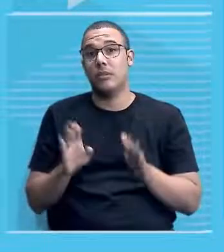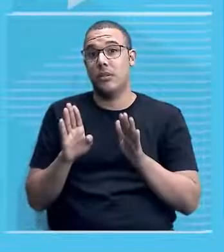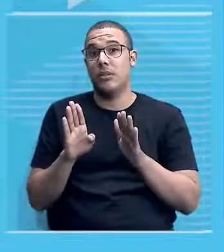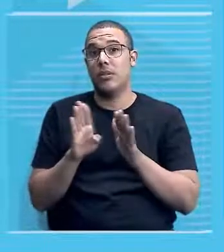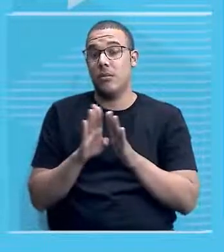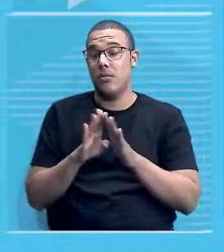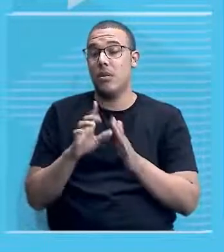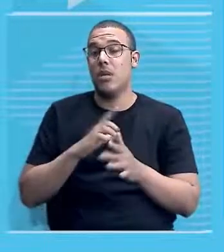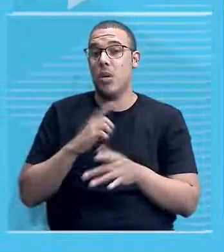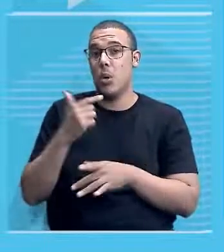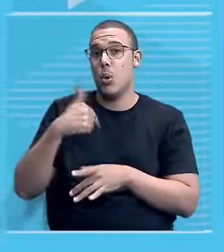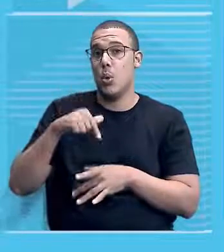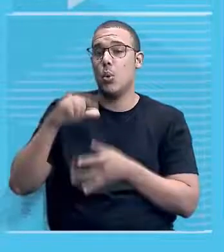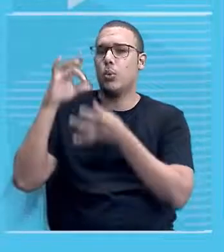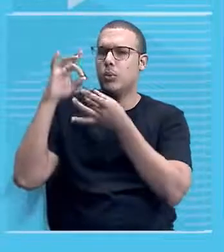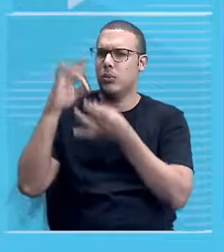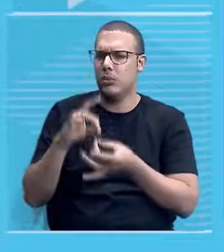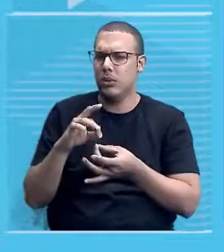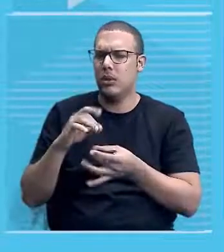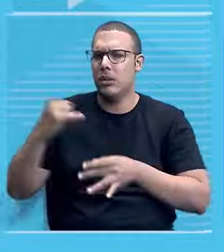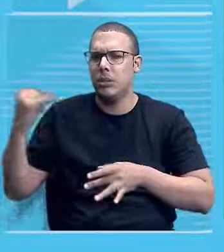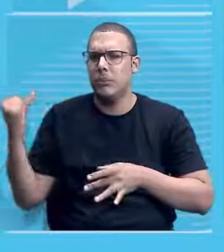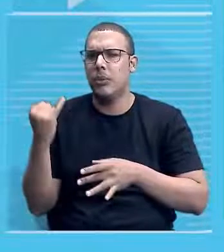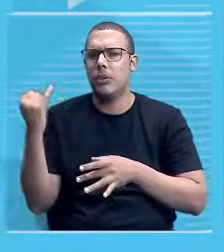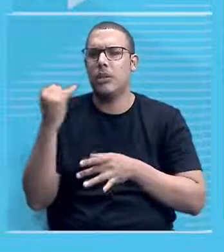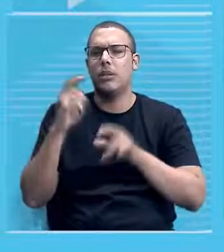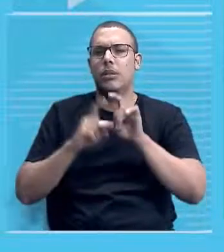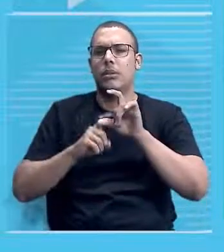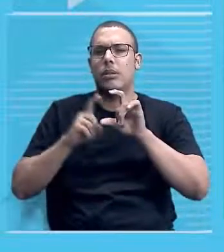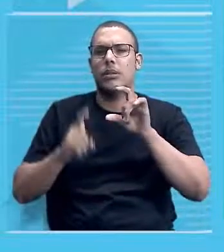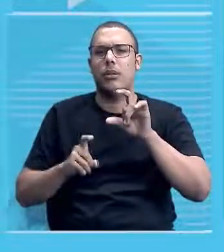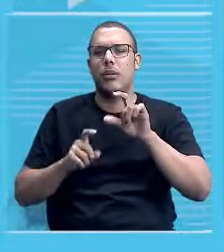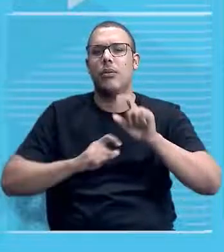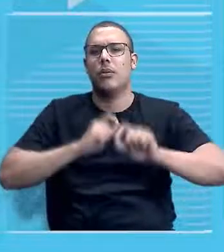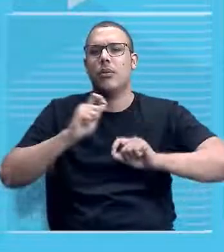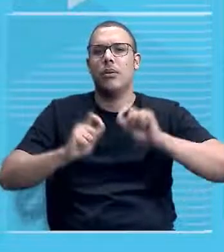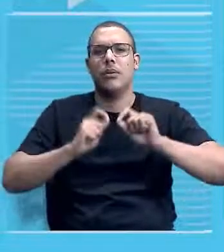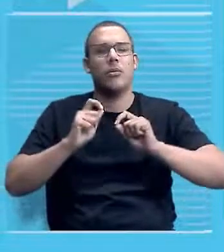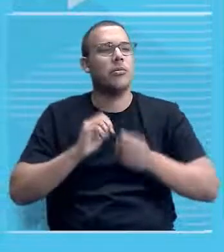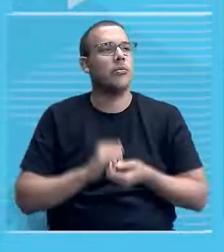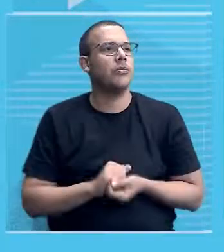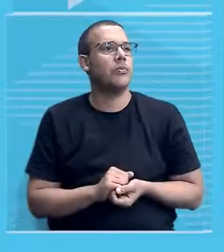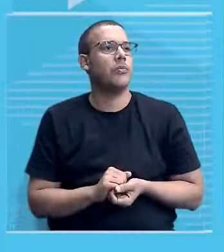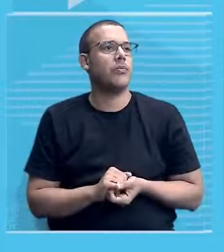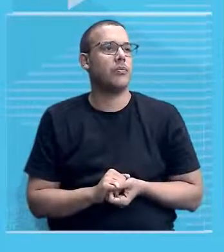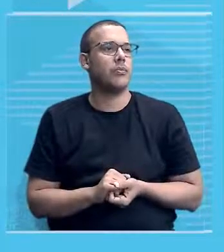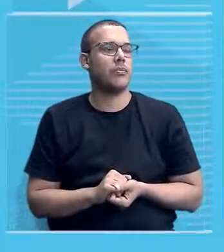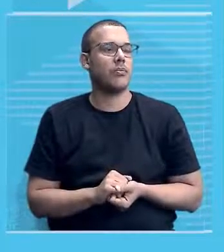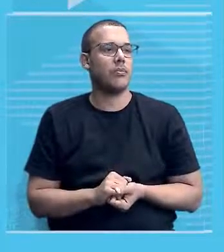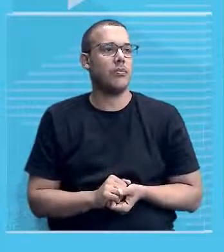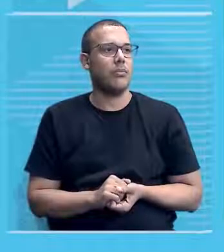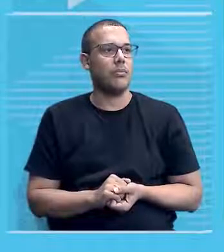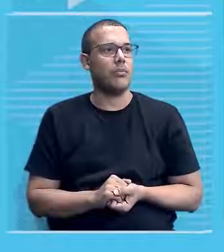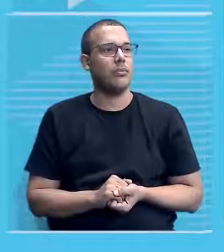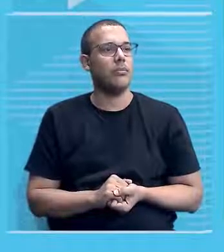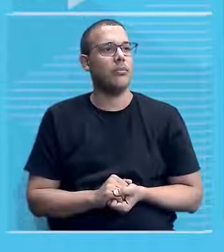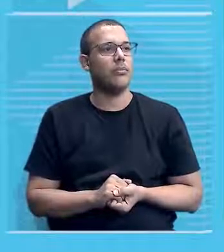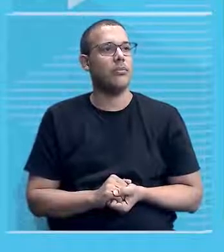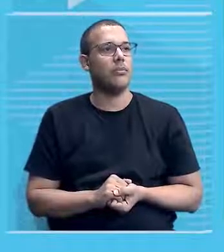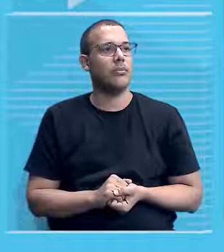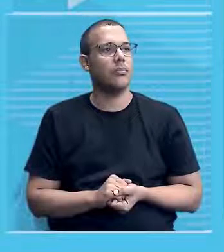para nós aqui para nós independente que foi é